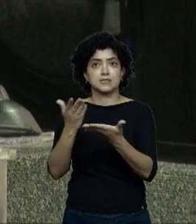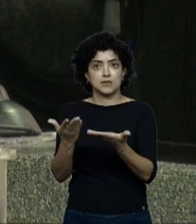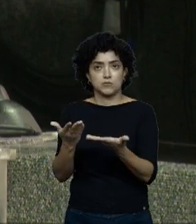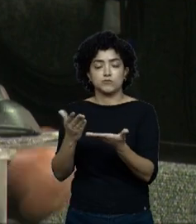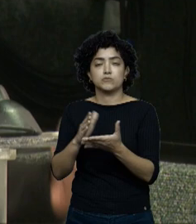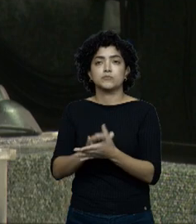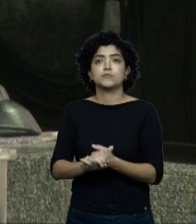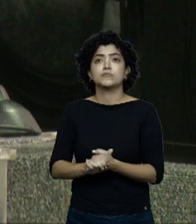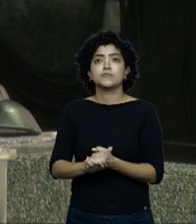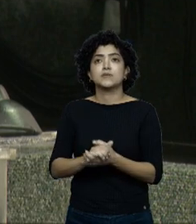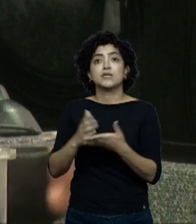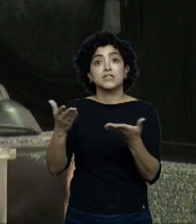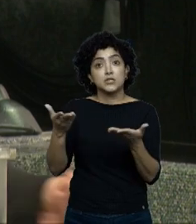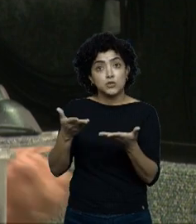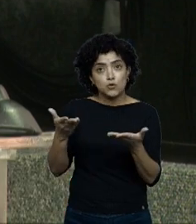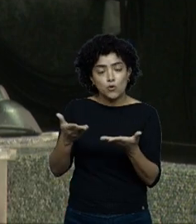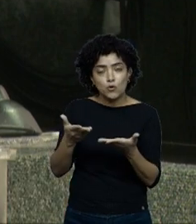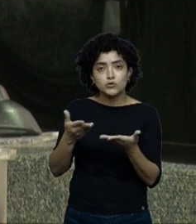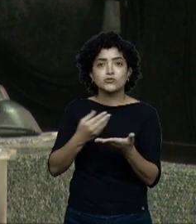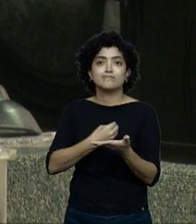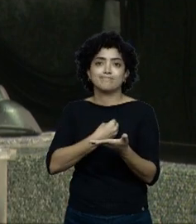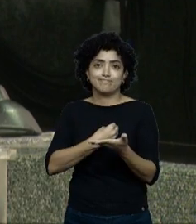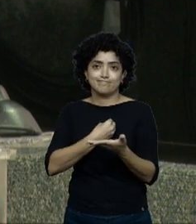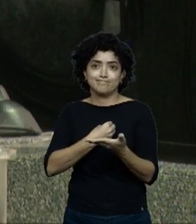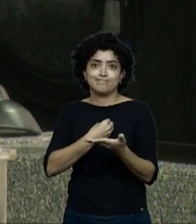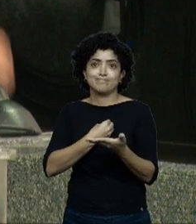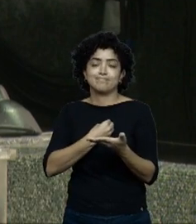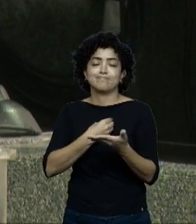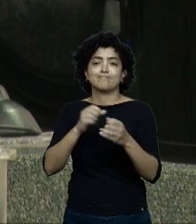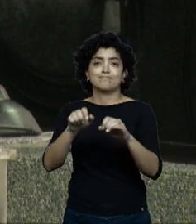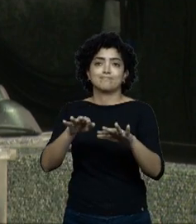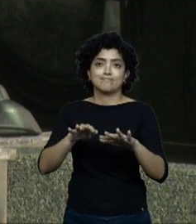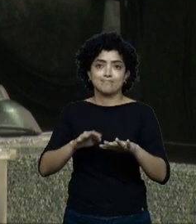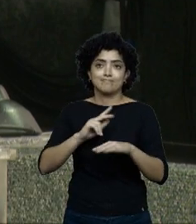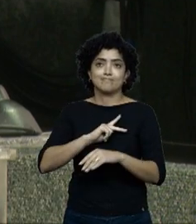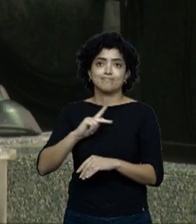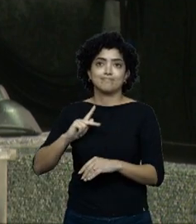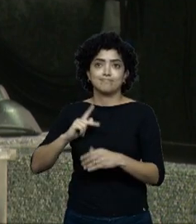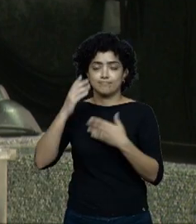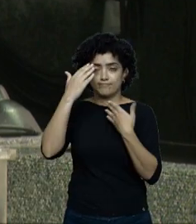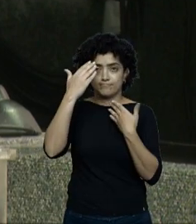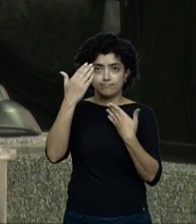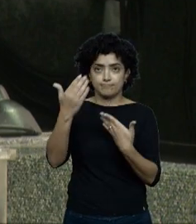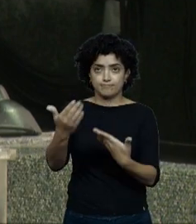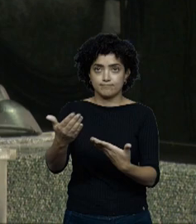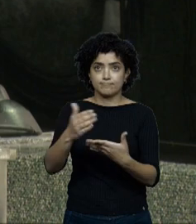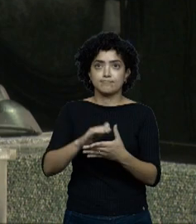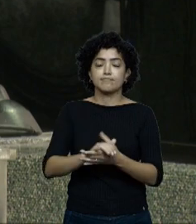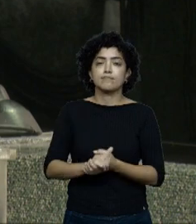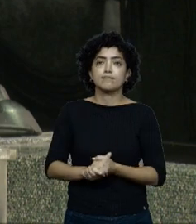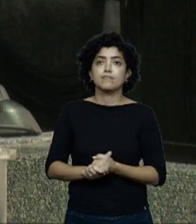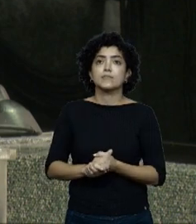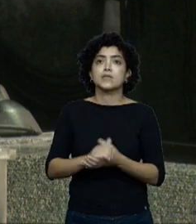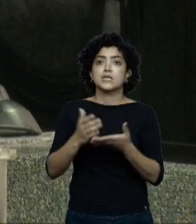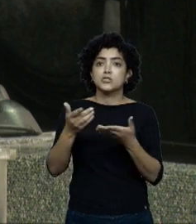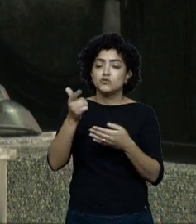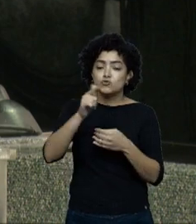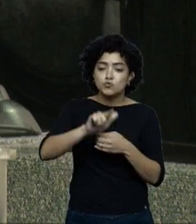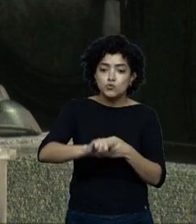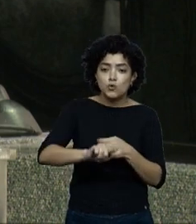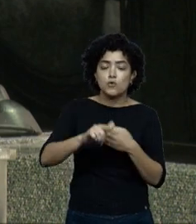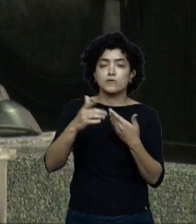aprovado e já estamos aqui realizando a nossa audiência pública então muito obrigada deputado E mais uma vez